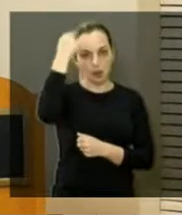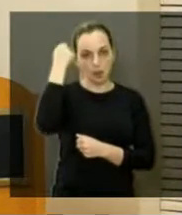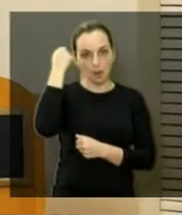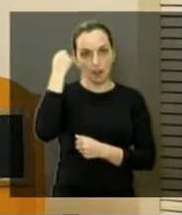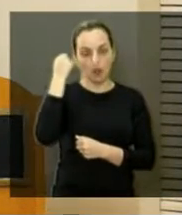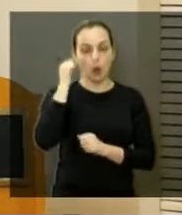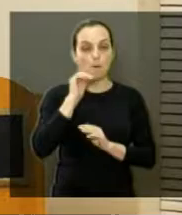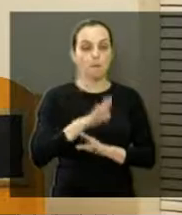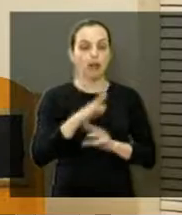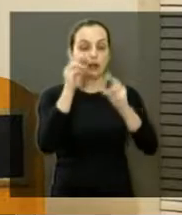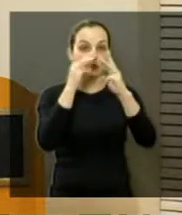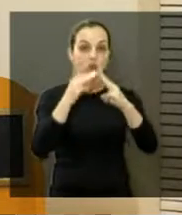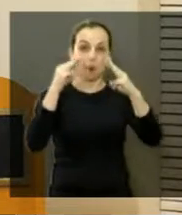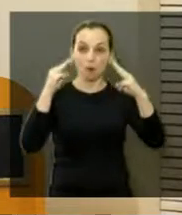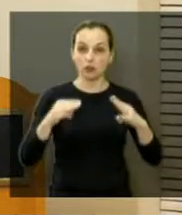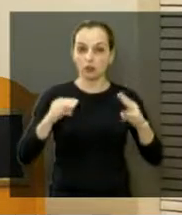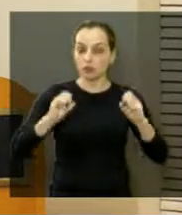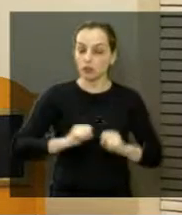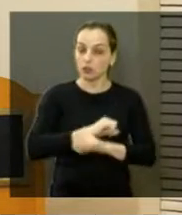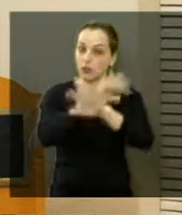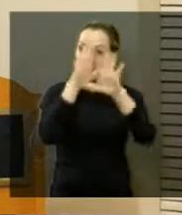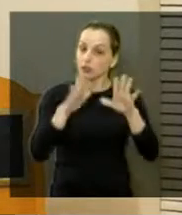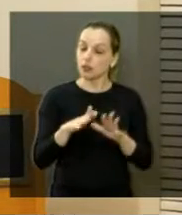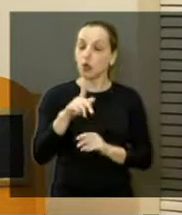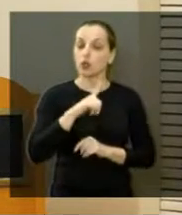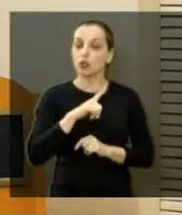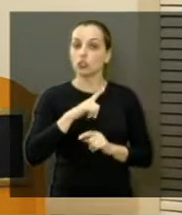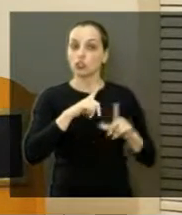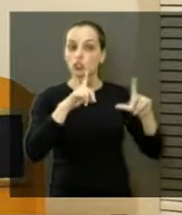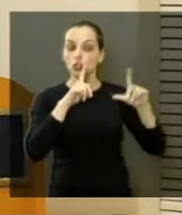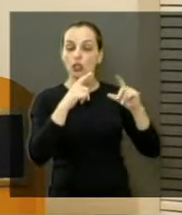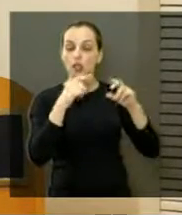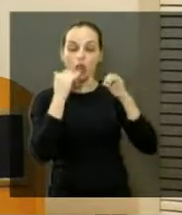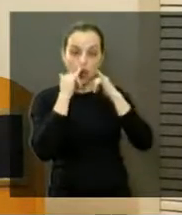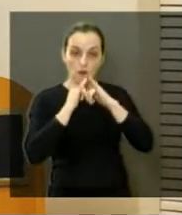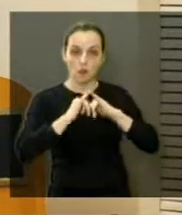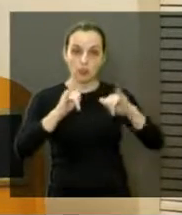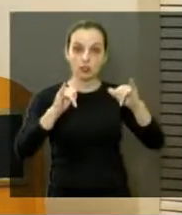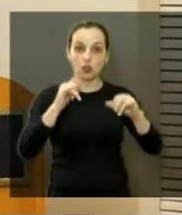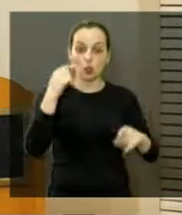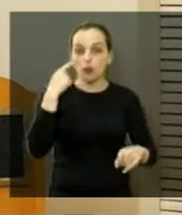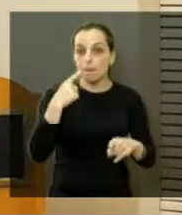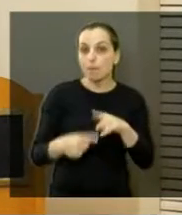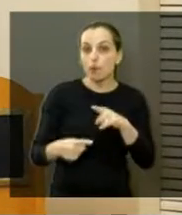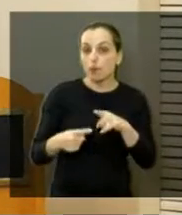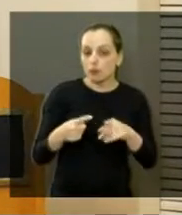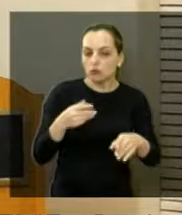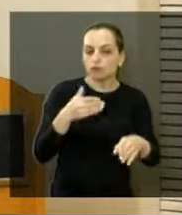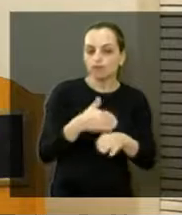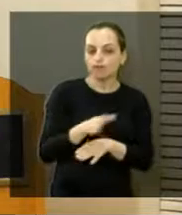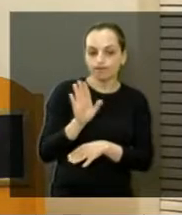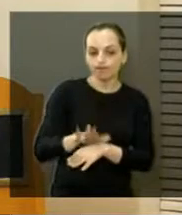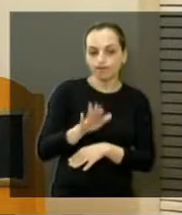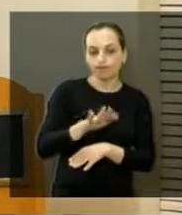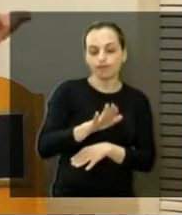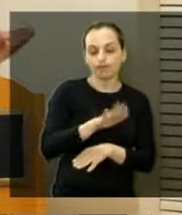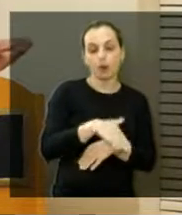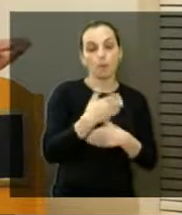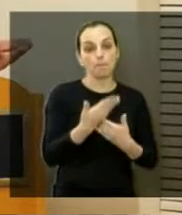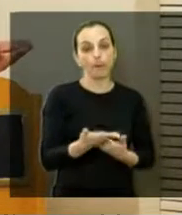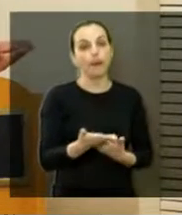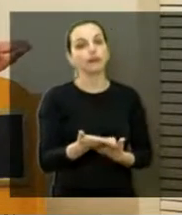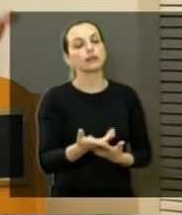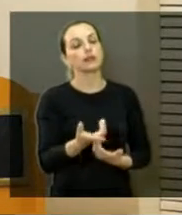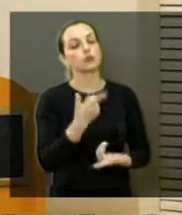já deixou claro que havia um aviso de que era proibida a entrada de crianças, mas mesmo assim a mãe da criança quis levar. Ou